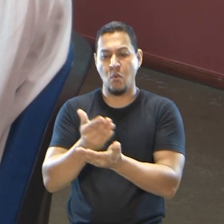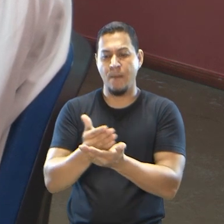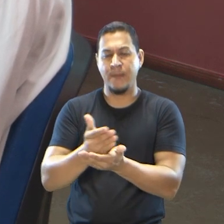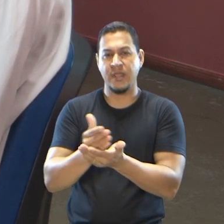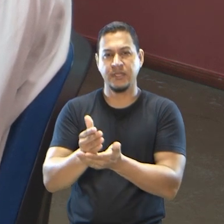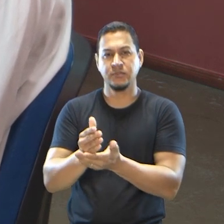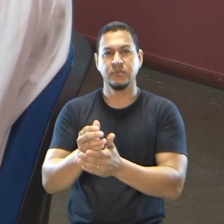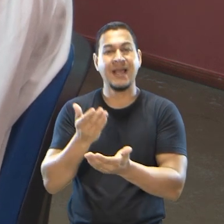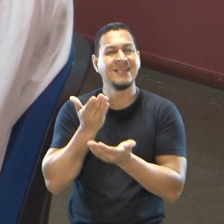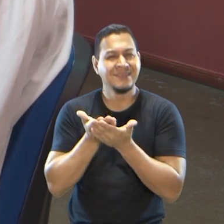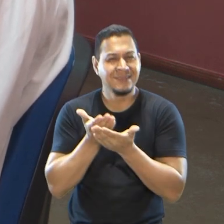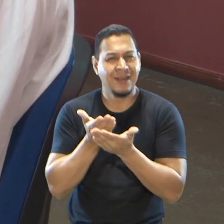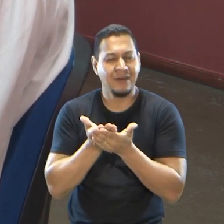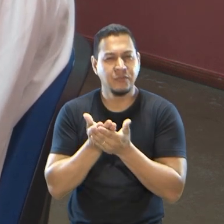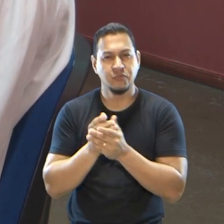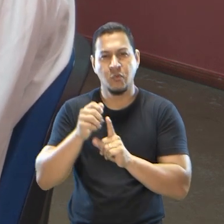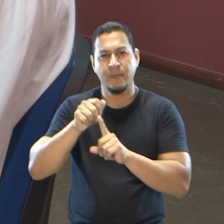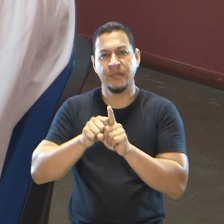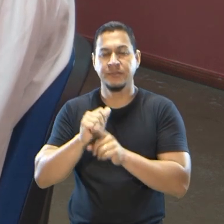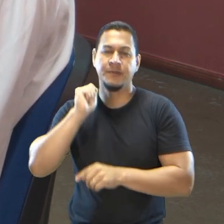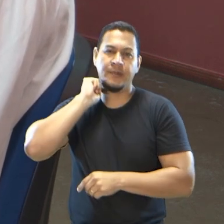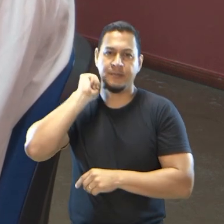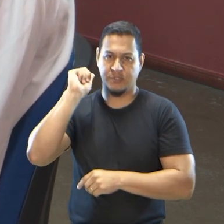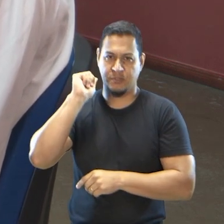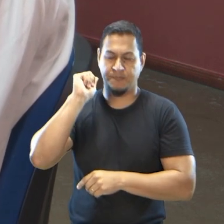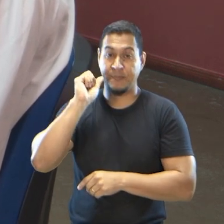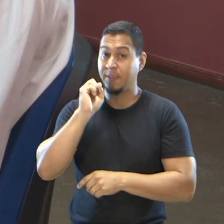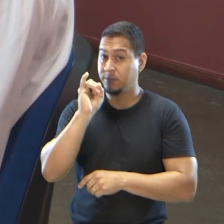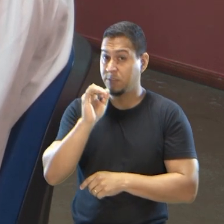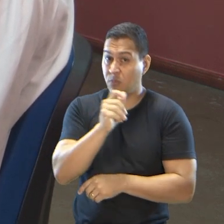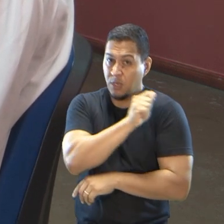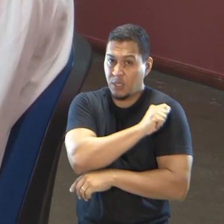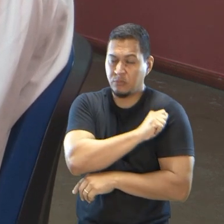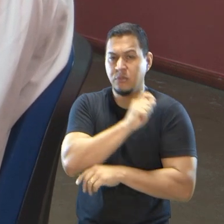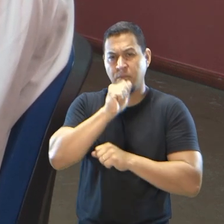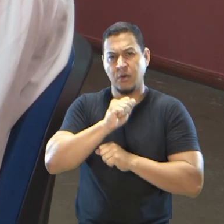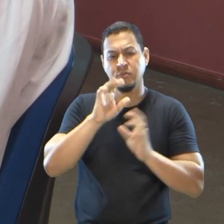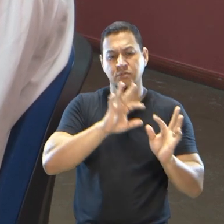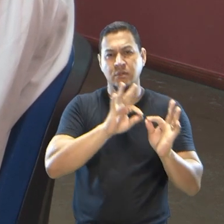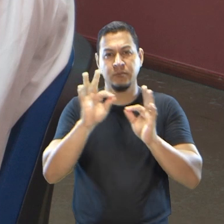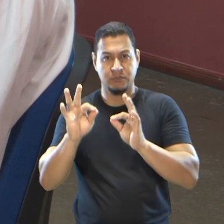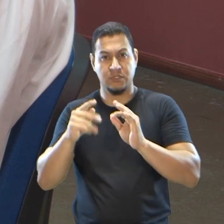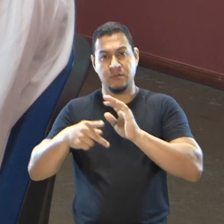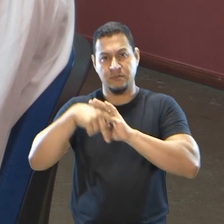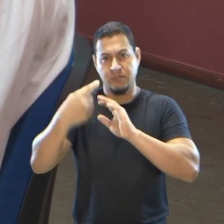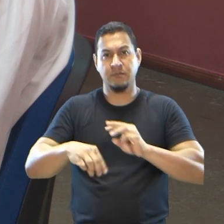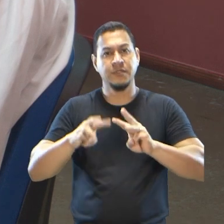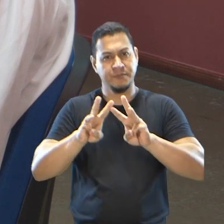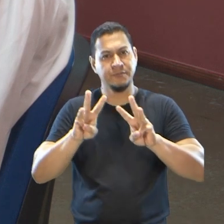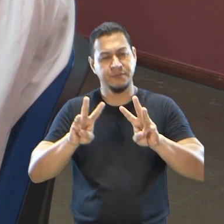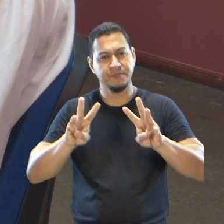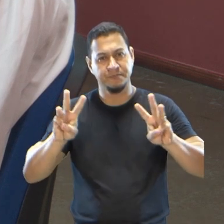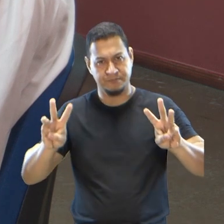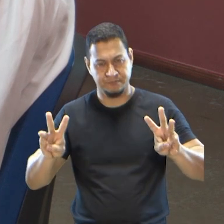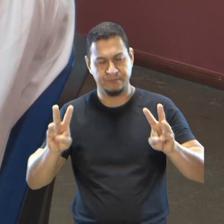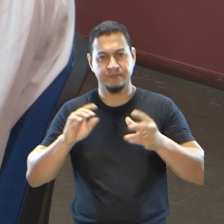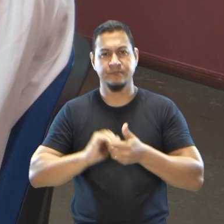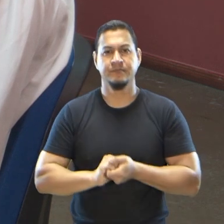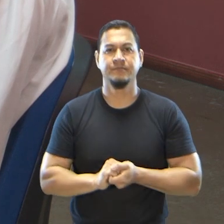abril. E o aluno interessado, ele pode ir acompanhando nossas publicações no site,